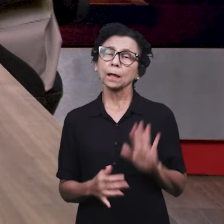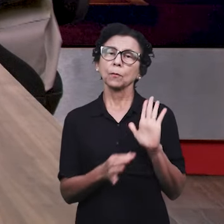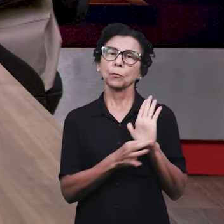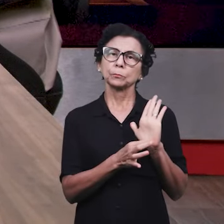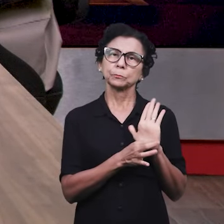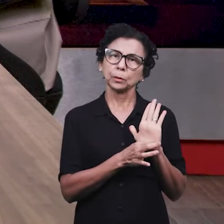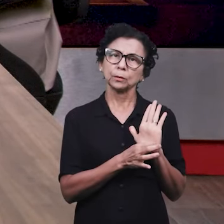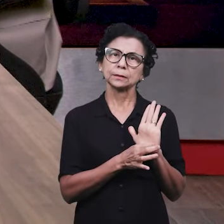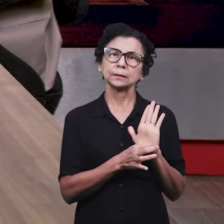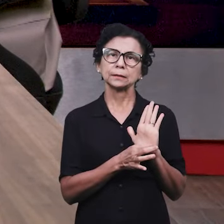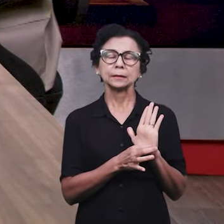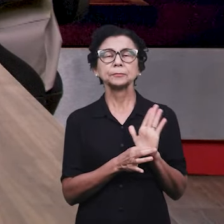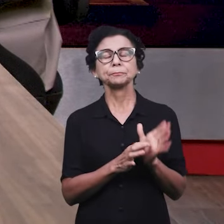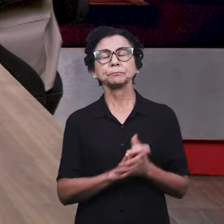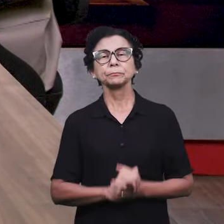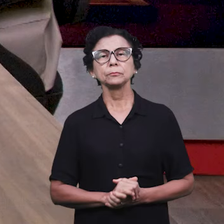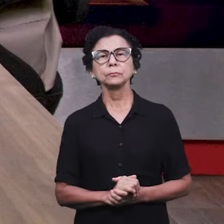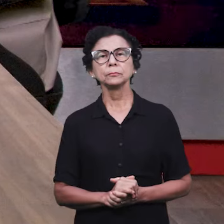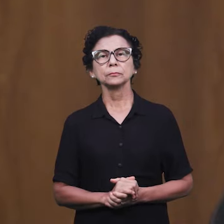proposta, é uma hipótese.